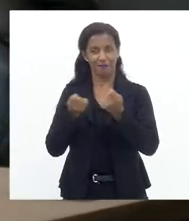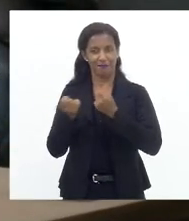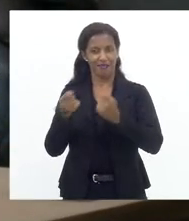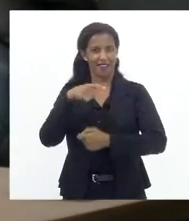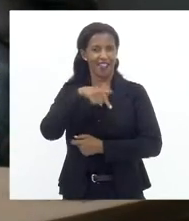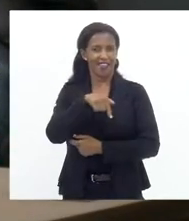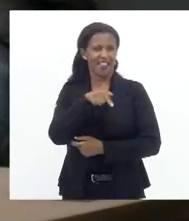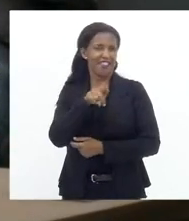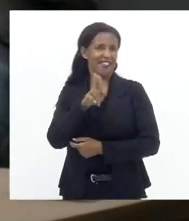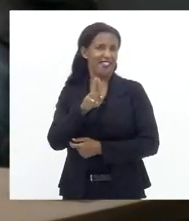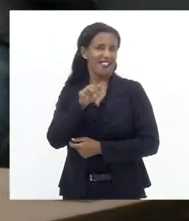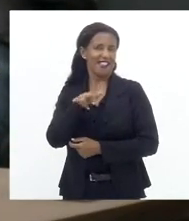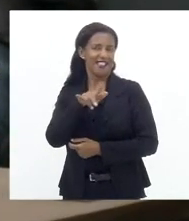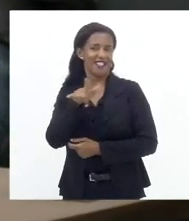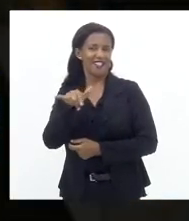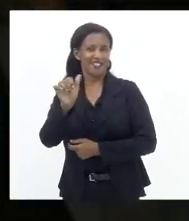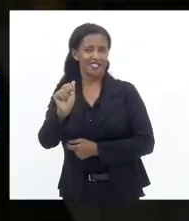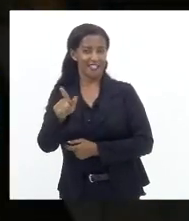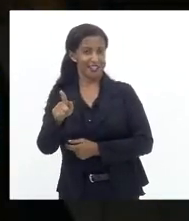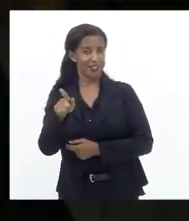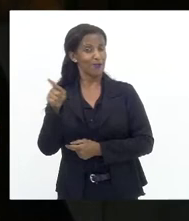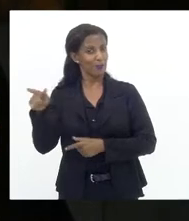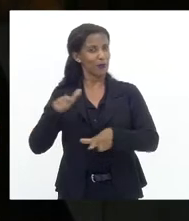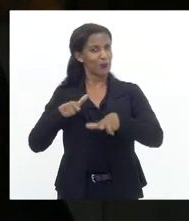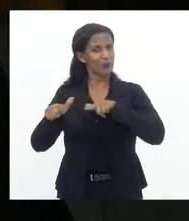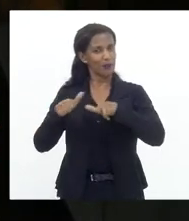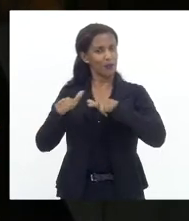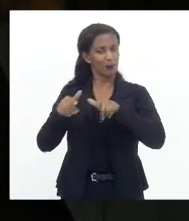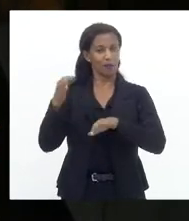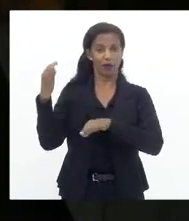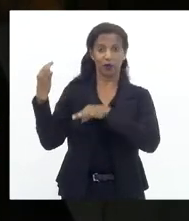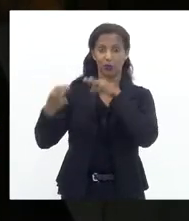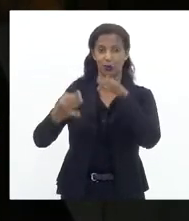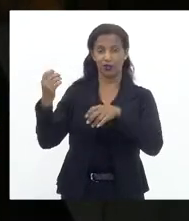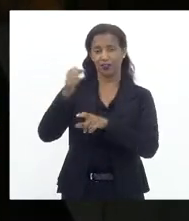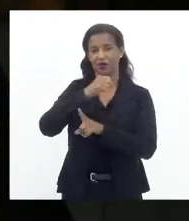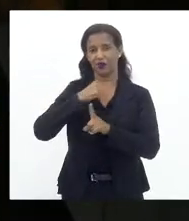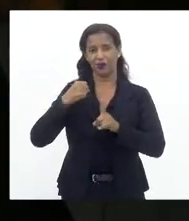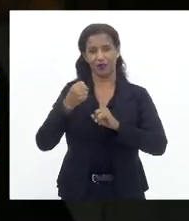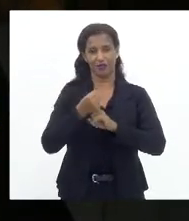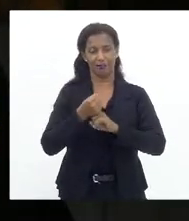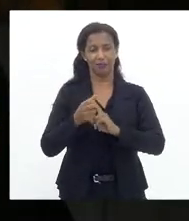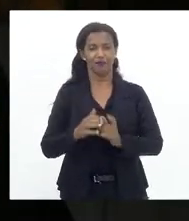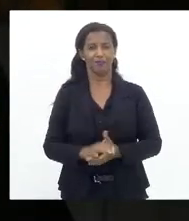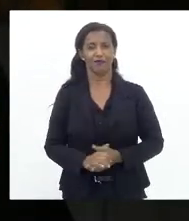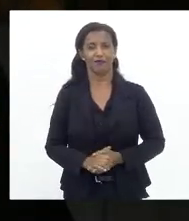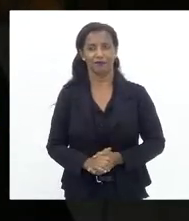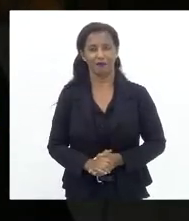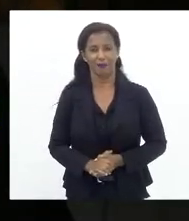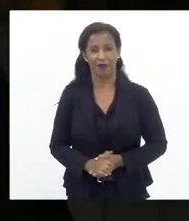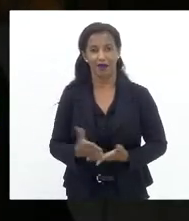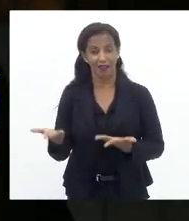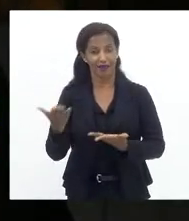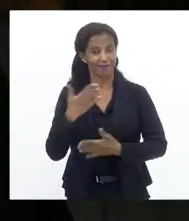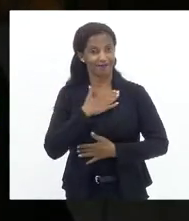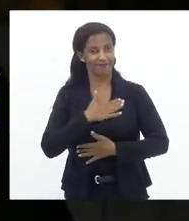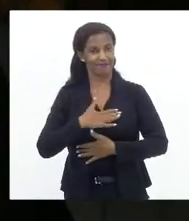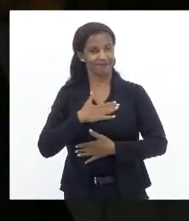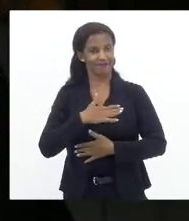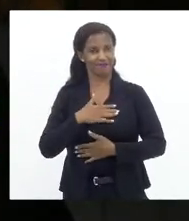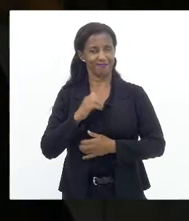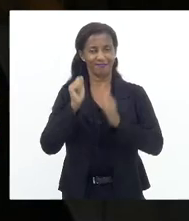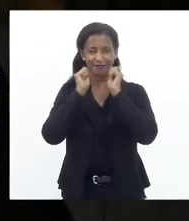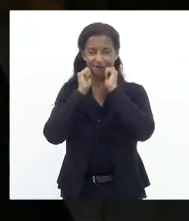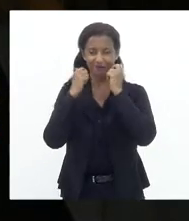um keynesiano Oi e o lutador pela justiça social seja bem-vindo